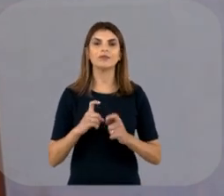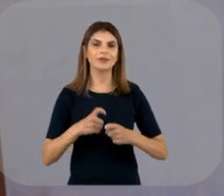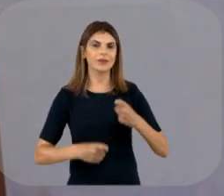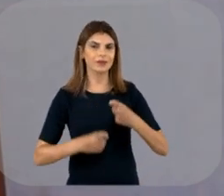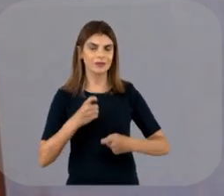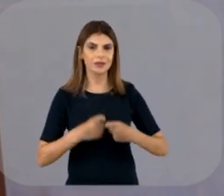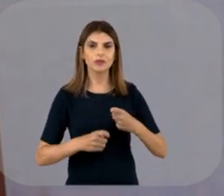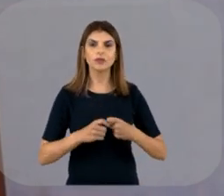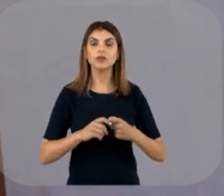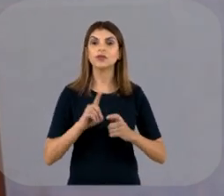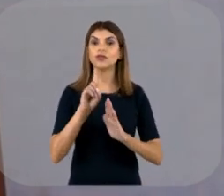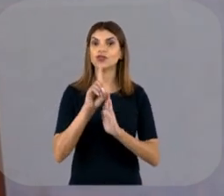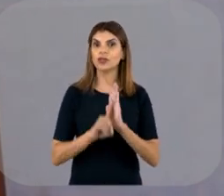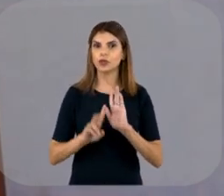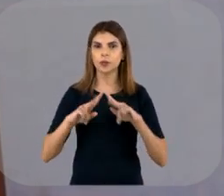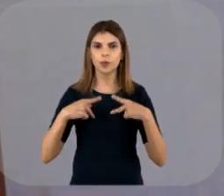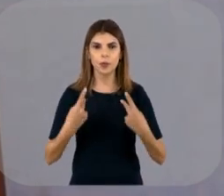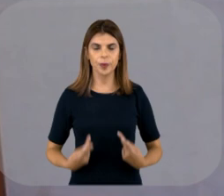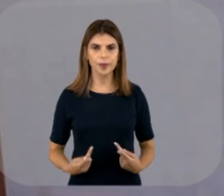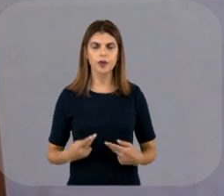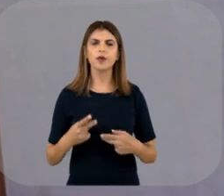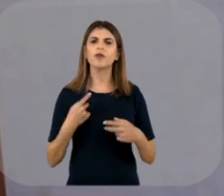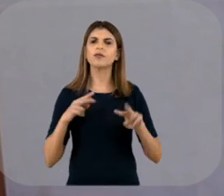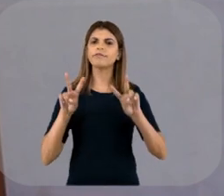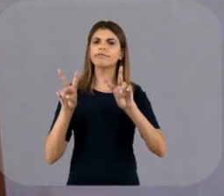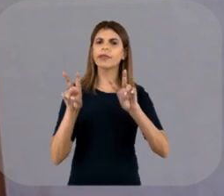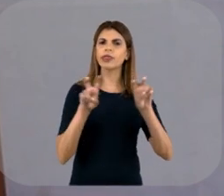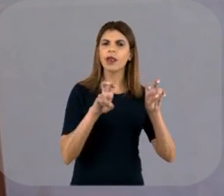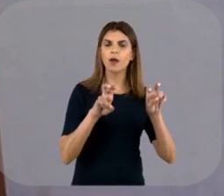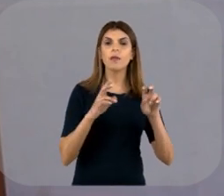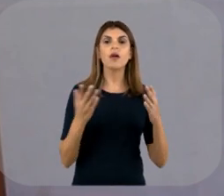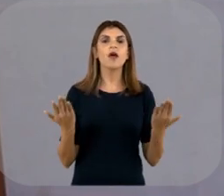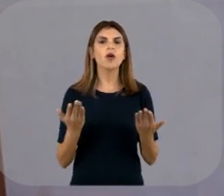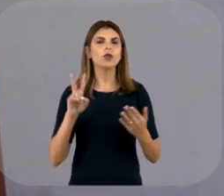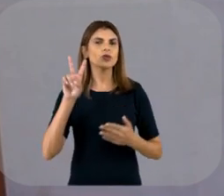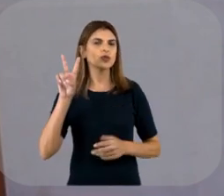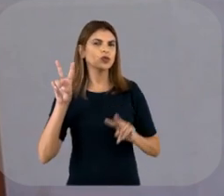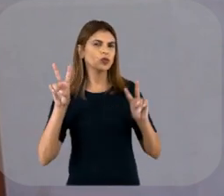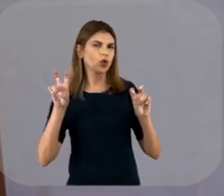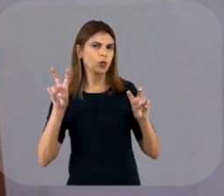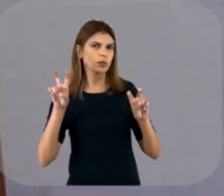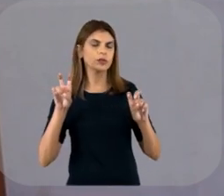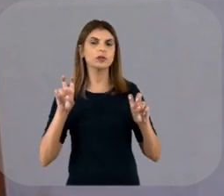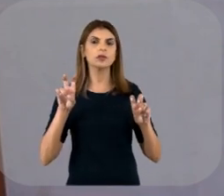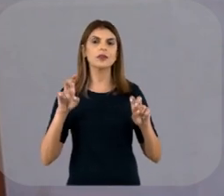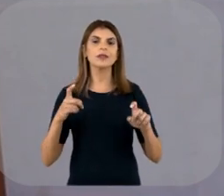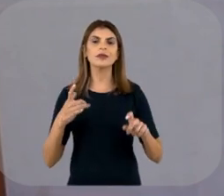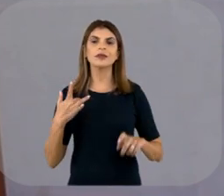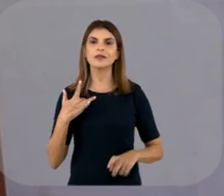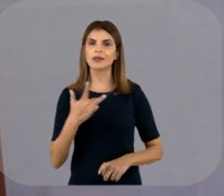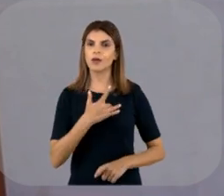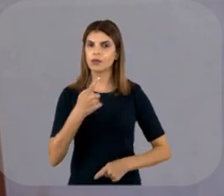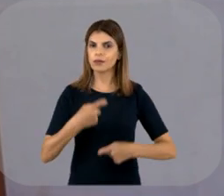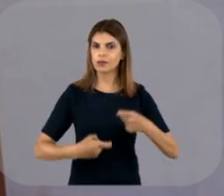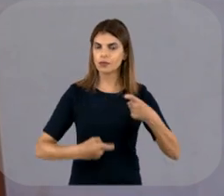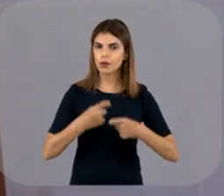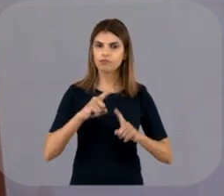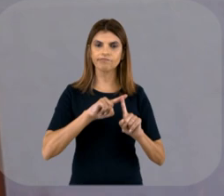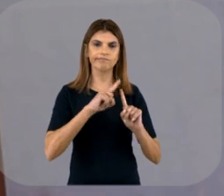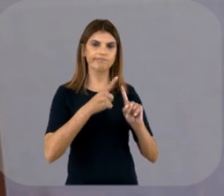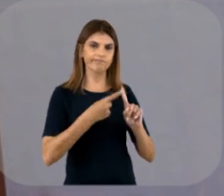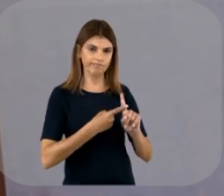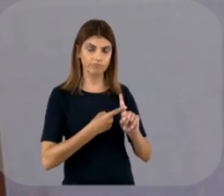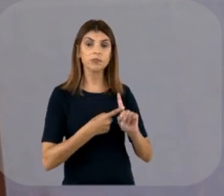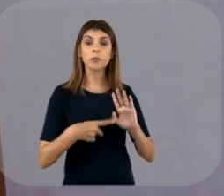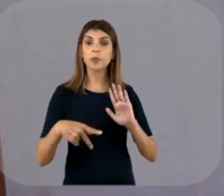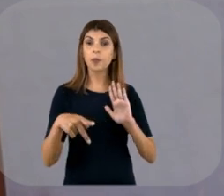Eu vim aqui hoje para a gente conversar sobre o modelo abrangente de saúde sexual e reprodutiva